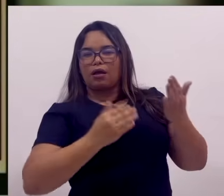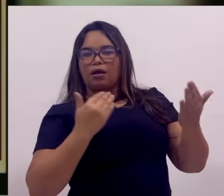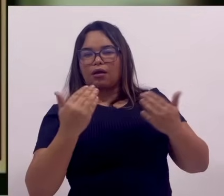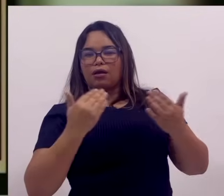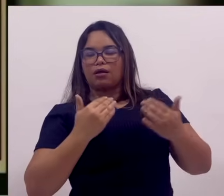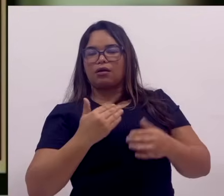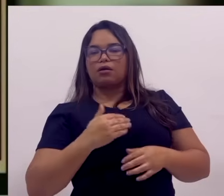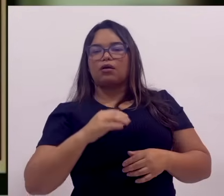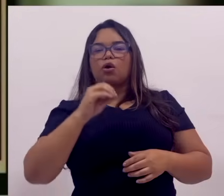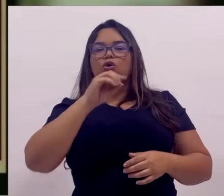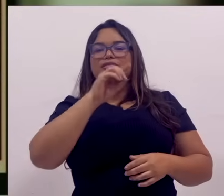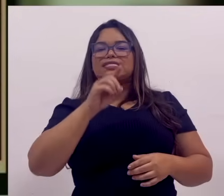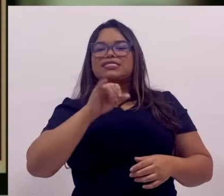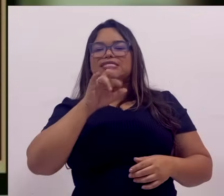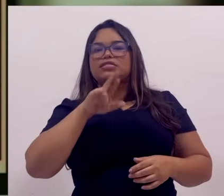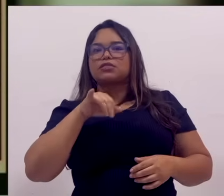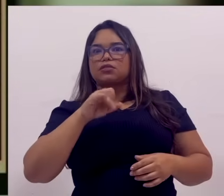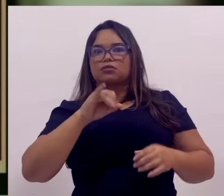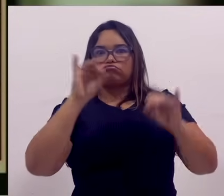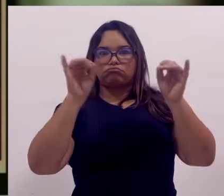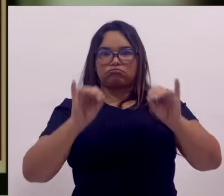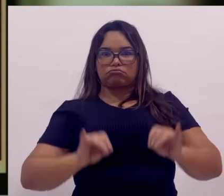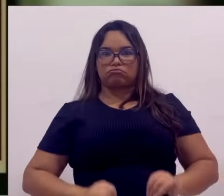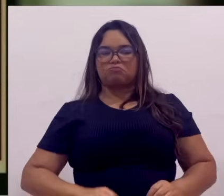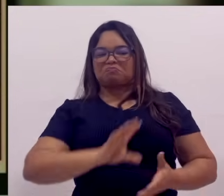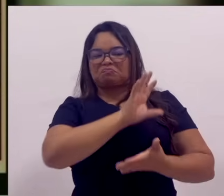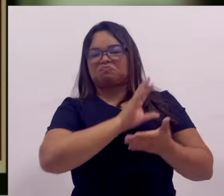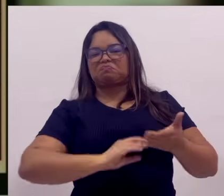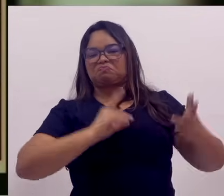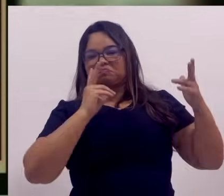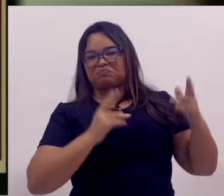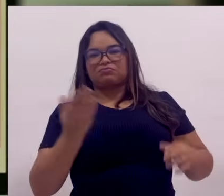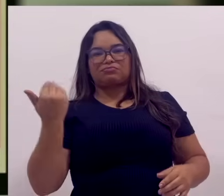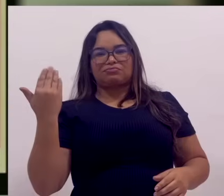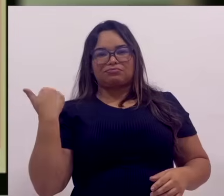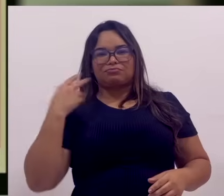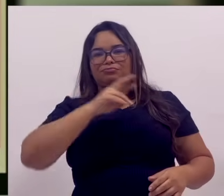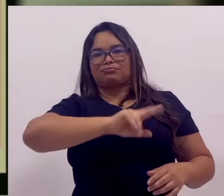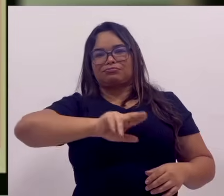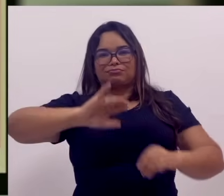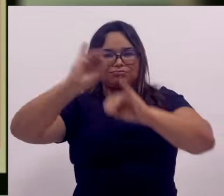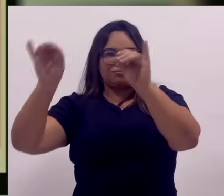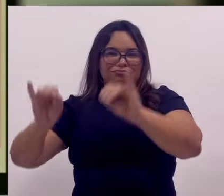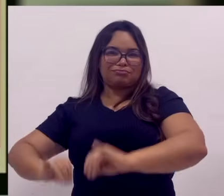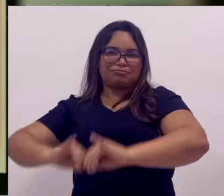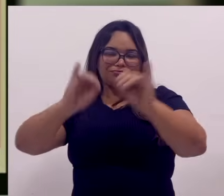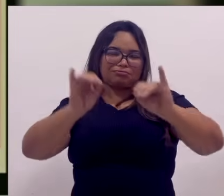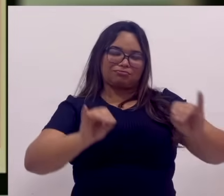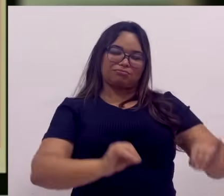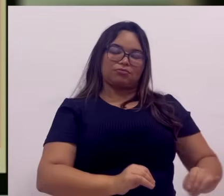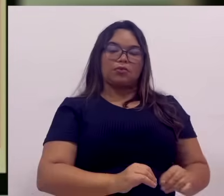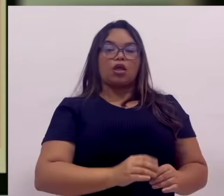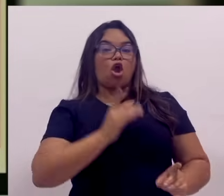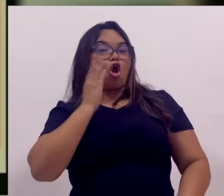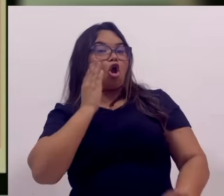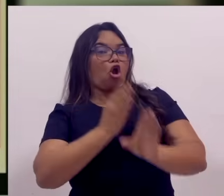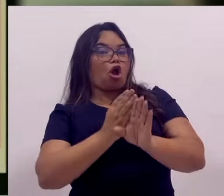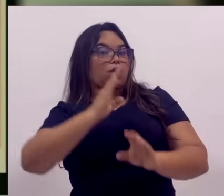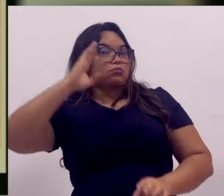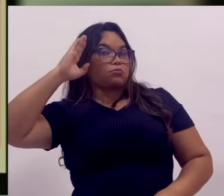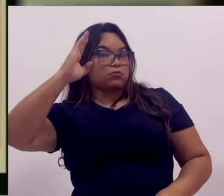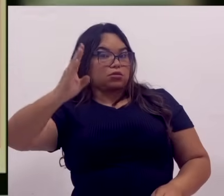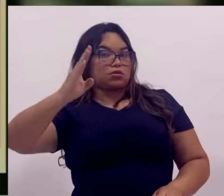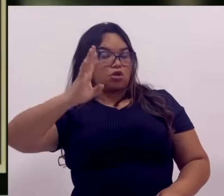São símbolos fálicos de Osíris. Isto é o paganismo. Vão encontrá-lo